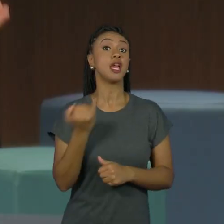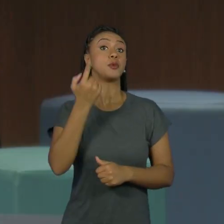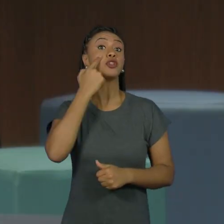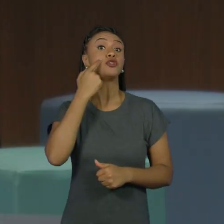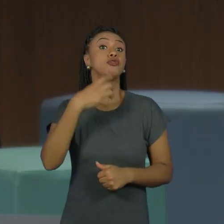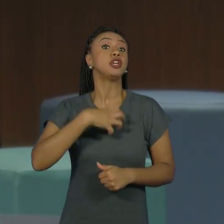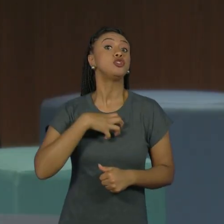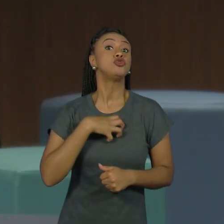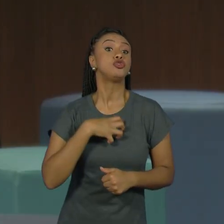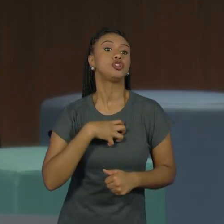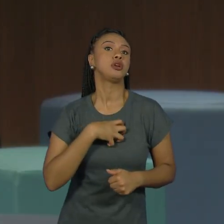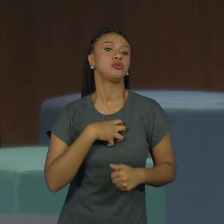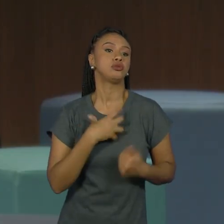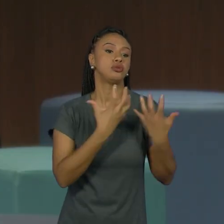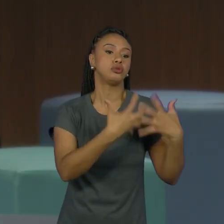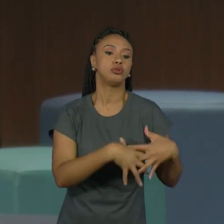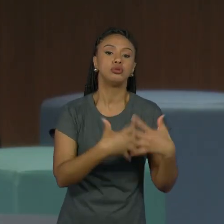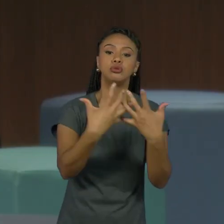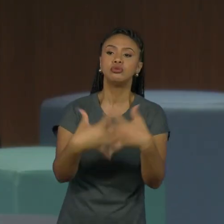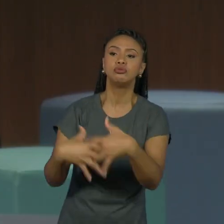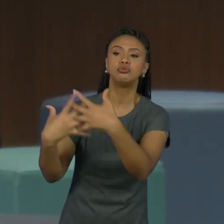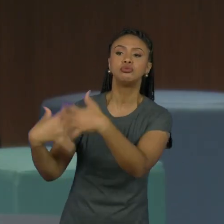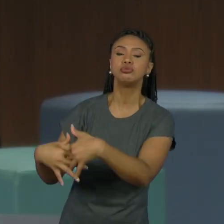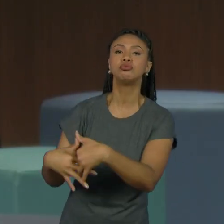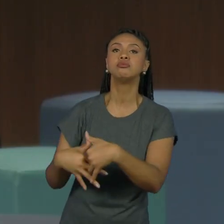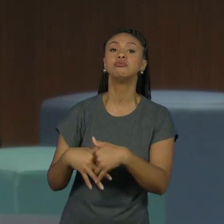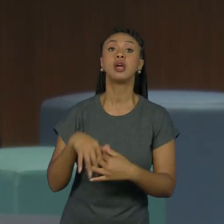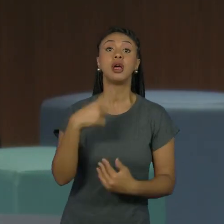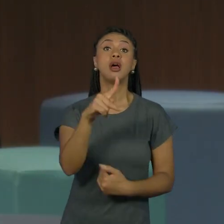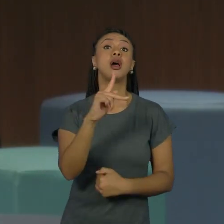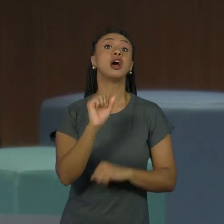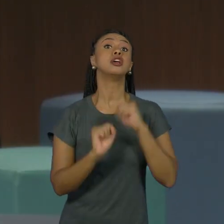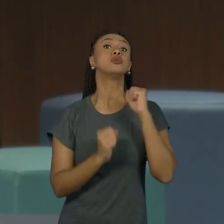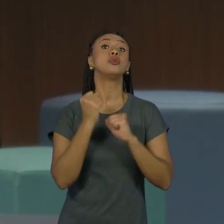olhar de que forma funciona a sua empresa e